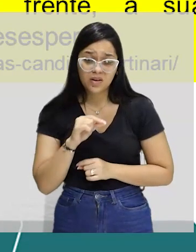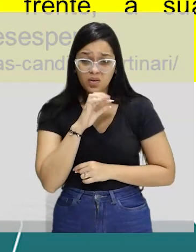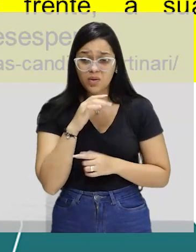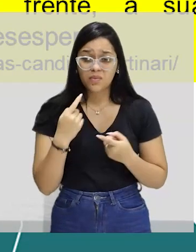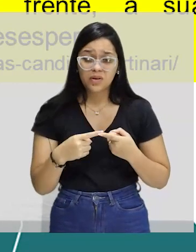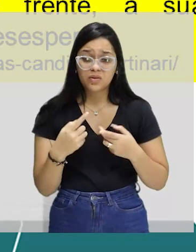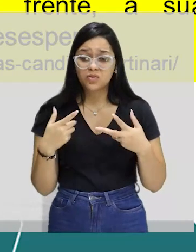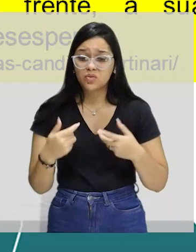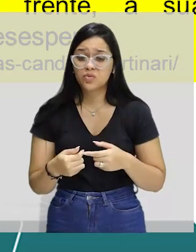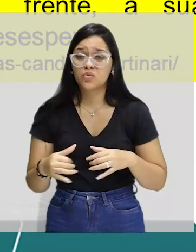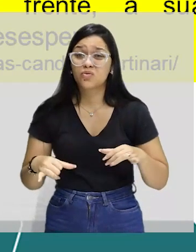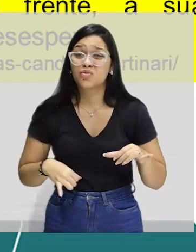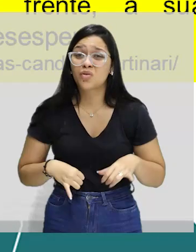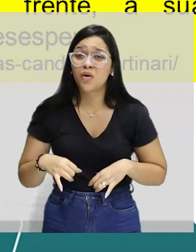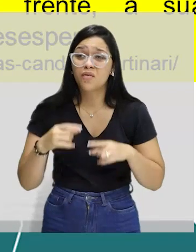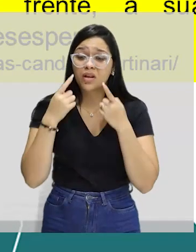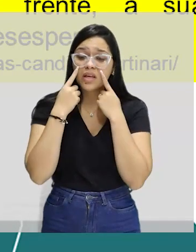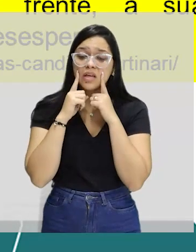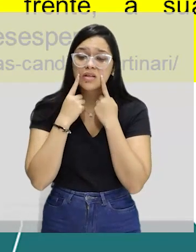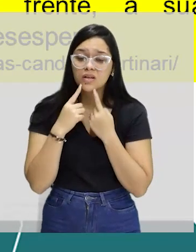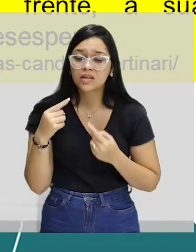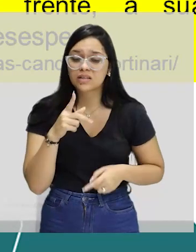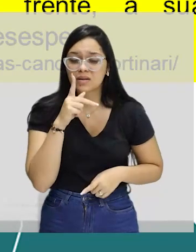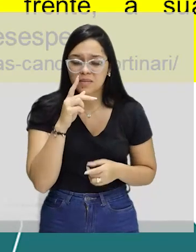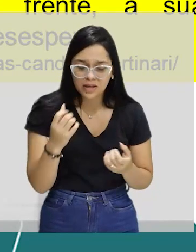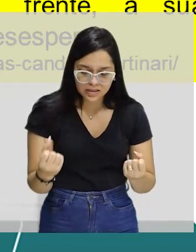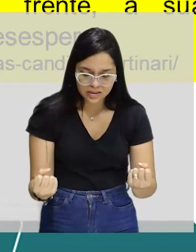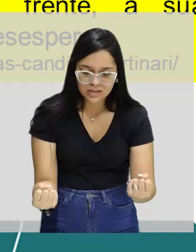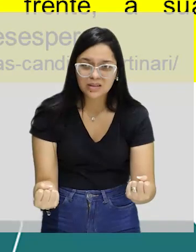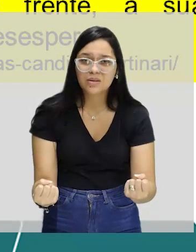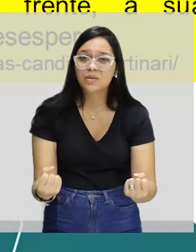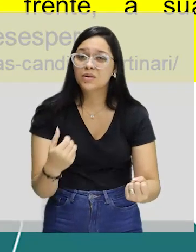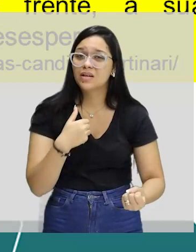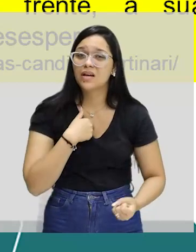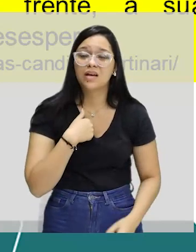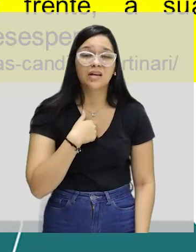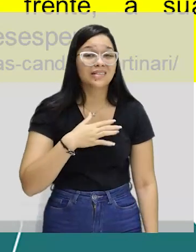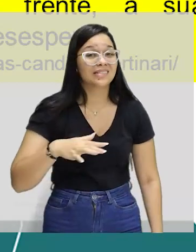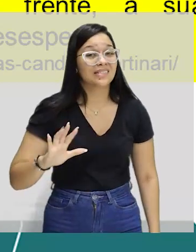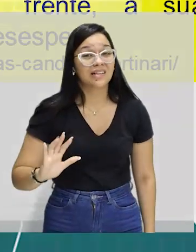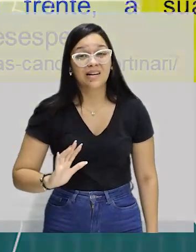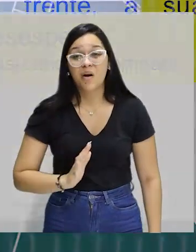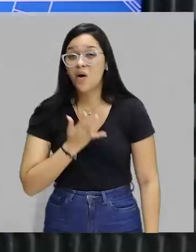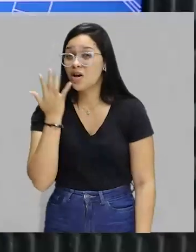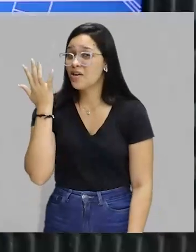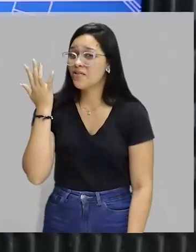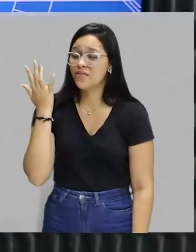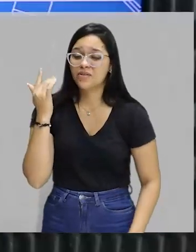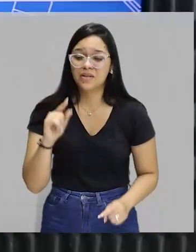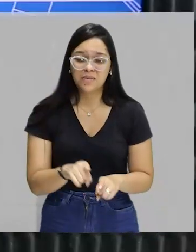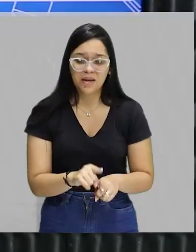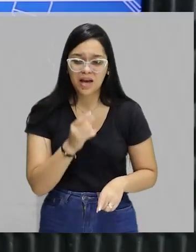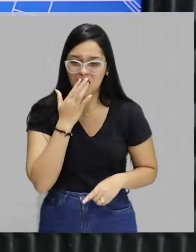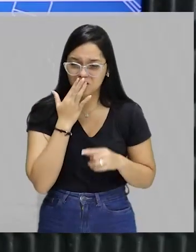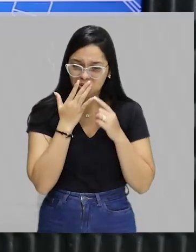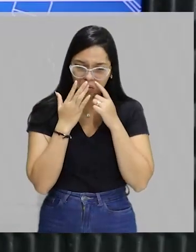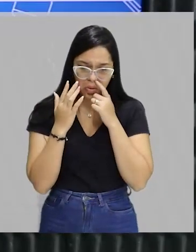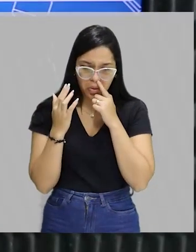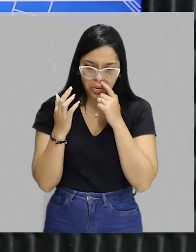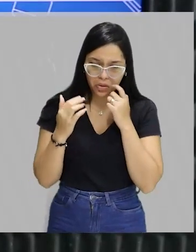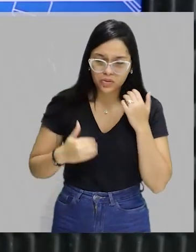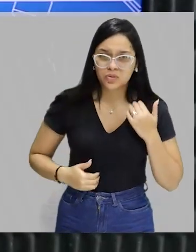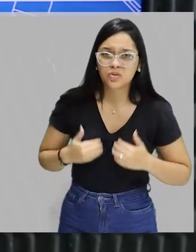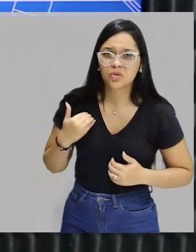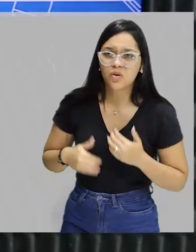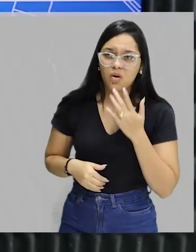todo mundo sofre a perda e chora, e aí esse pai segura. Para mim é uma das obras mais pesadas. Observem que as cores, as formas, os